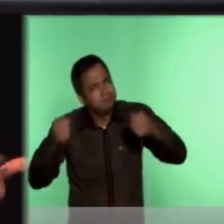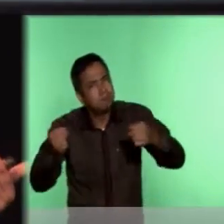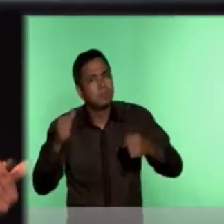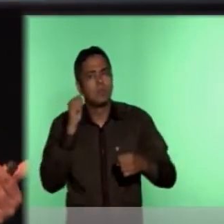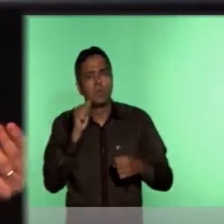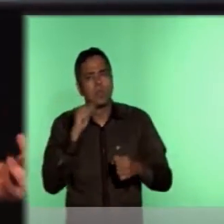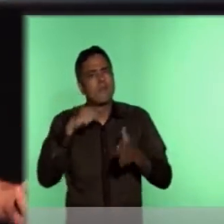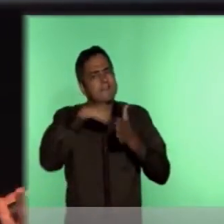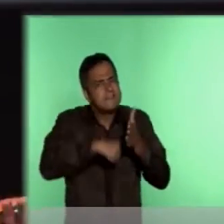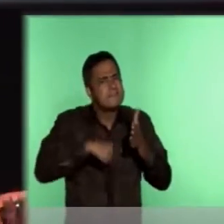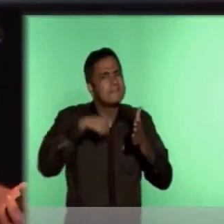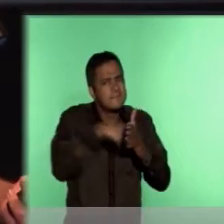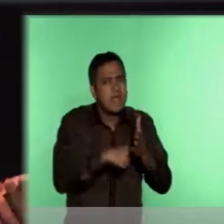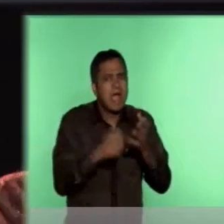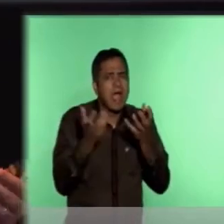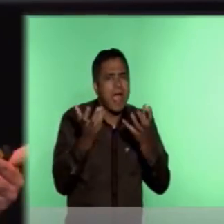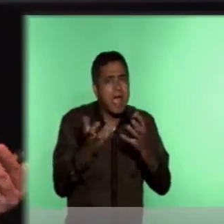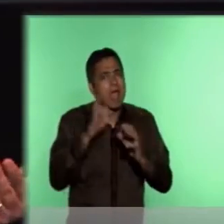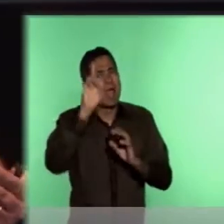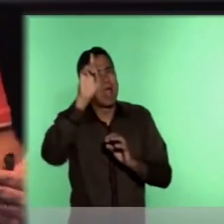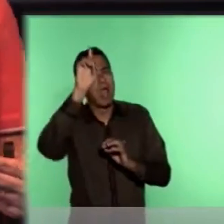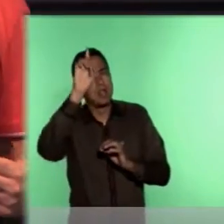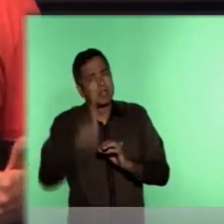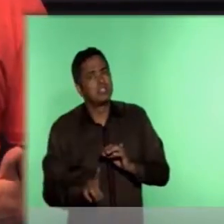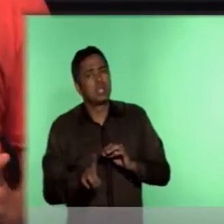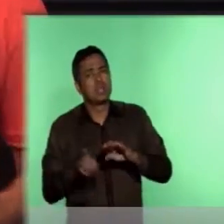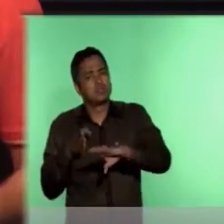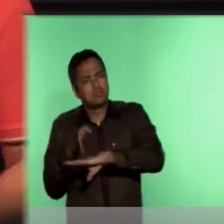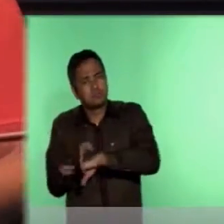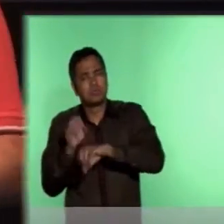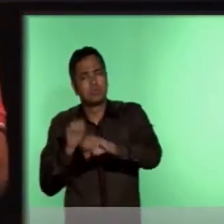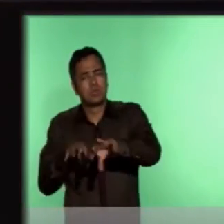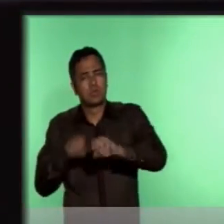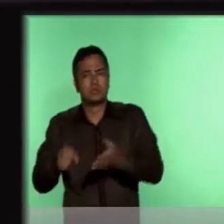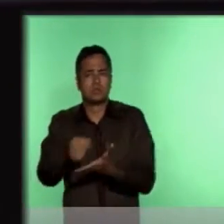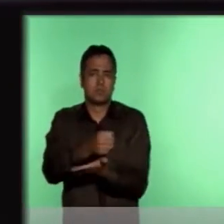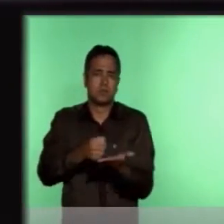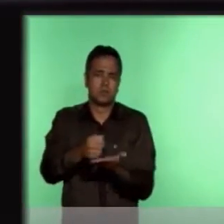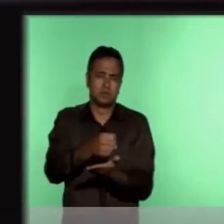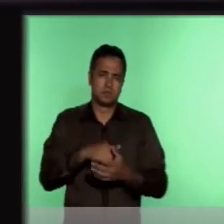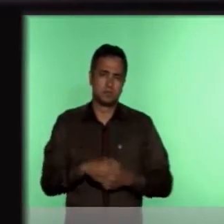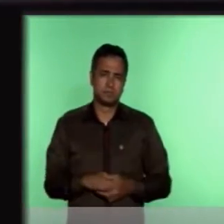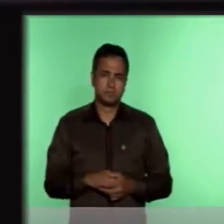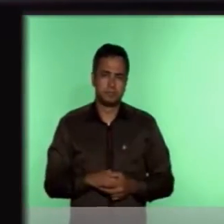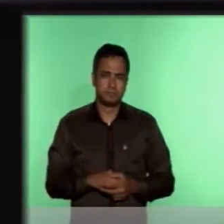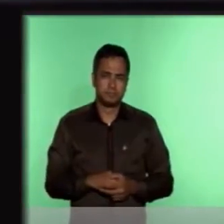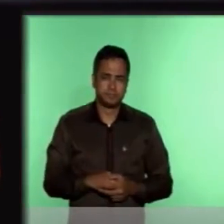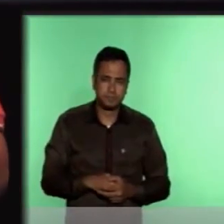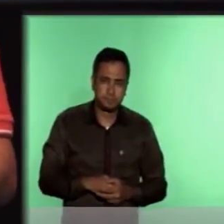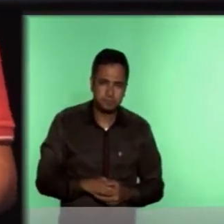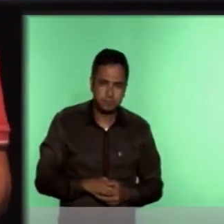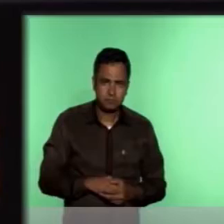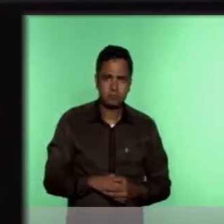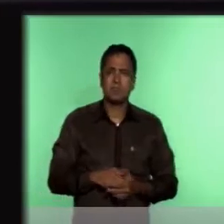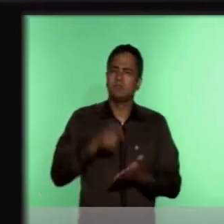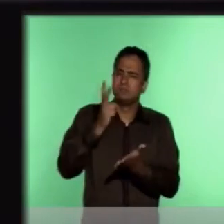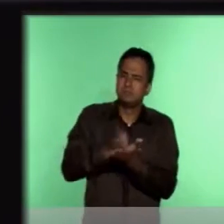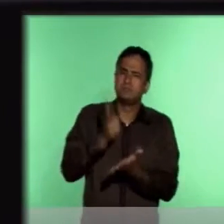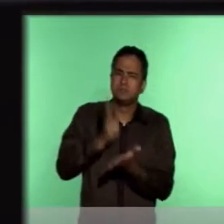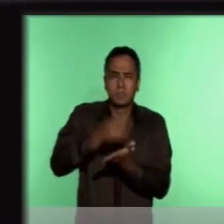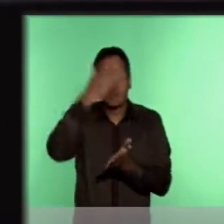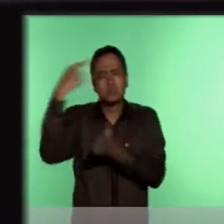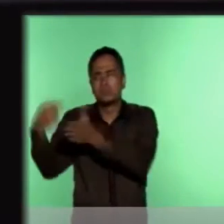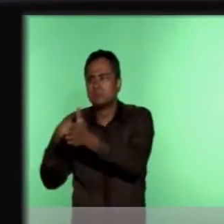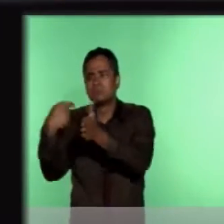para um encontro que acontece no Catar, que chama WISE, que é um encontro de inovação na educação. E toda vez que eu recebo o